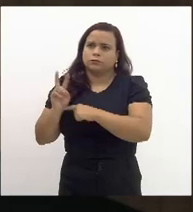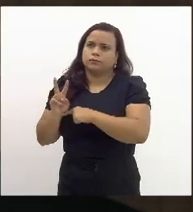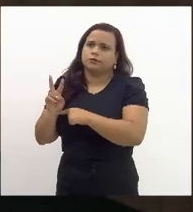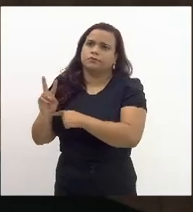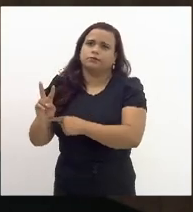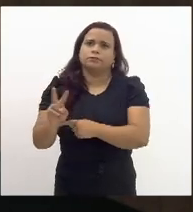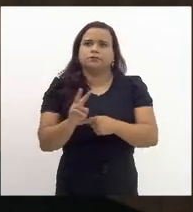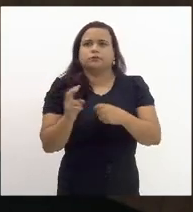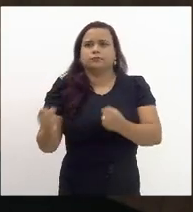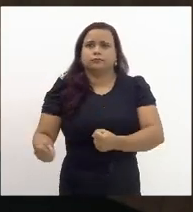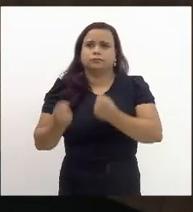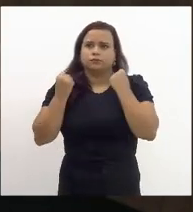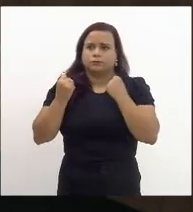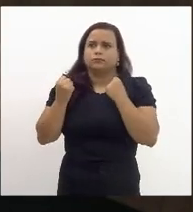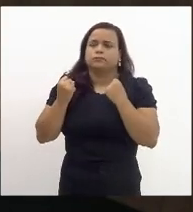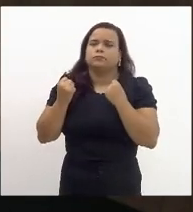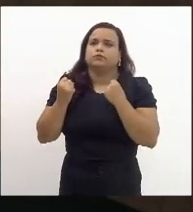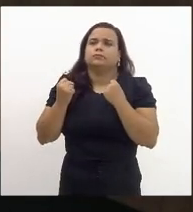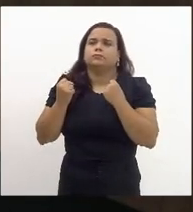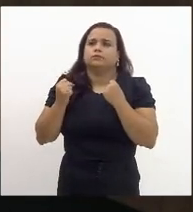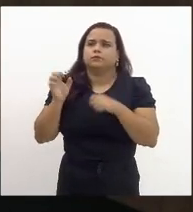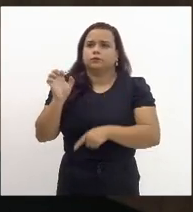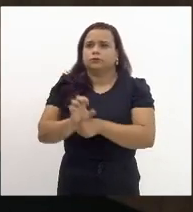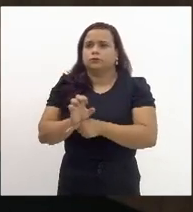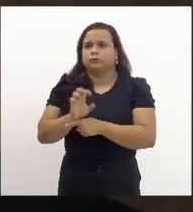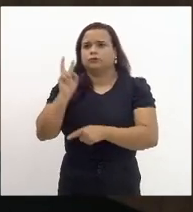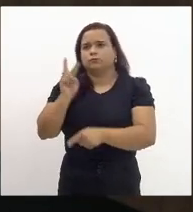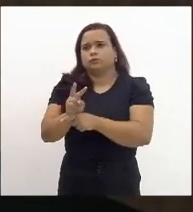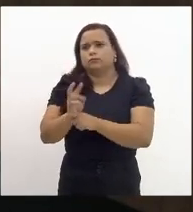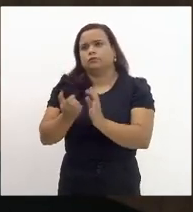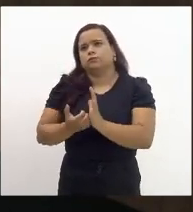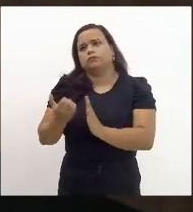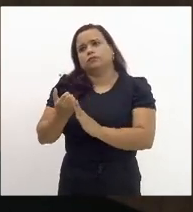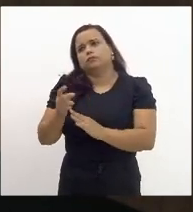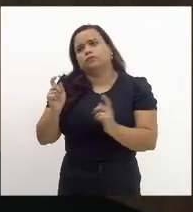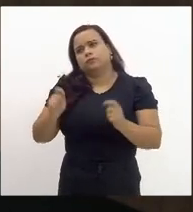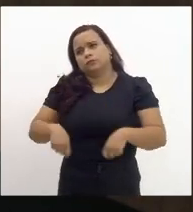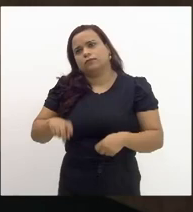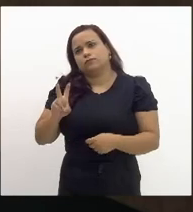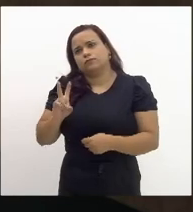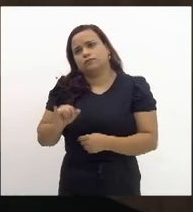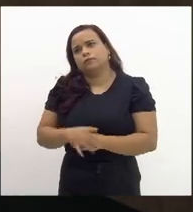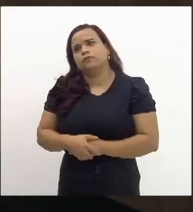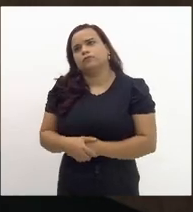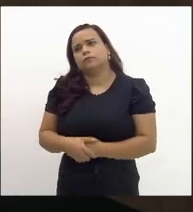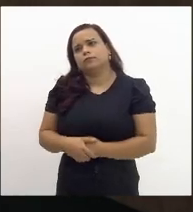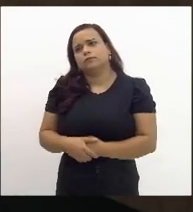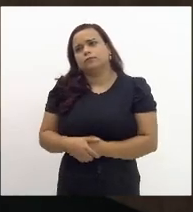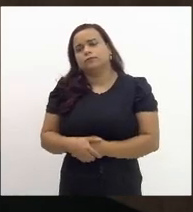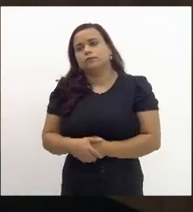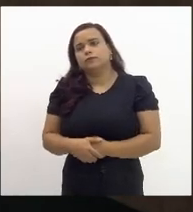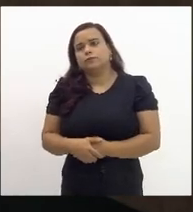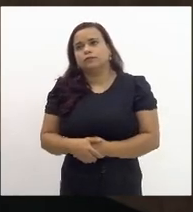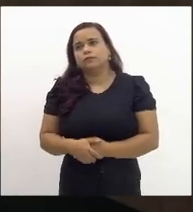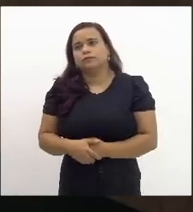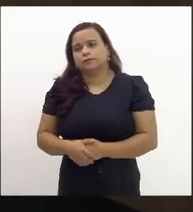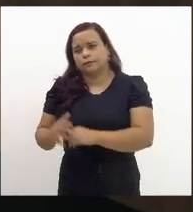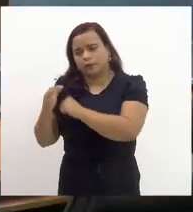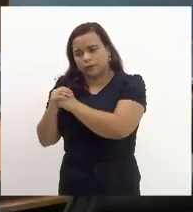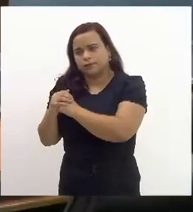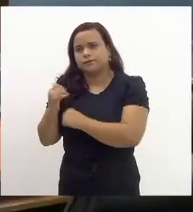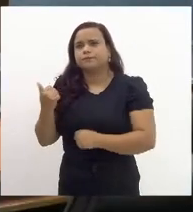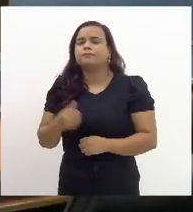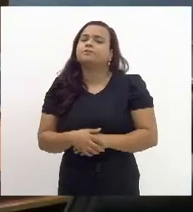há poder e há força, e o nosso Estado estará protegido também com a figura dele. Muito obrigado. Amém.